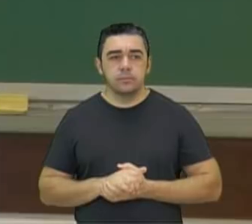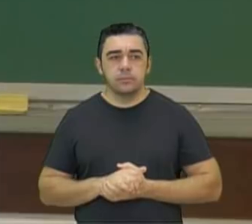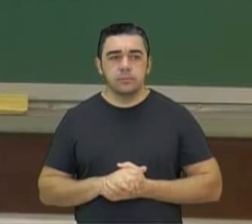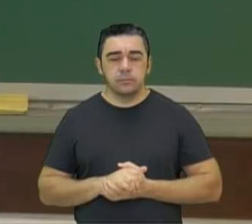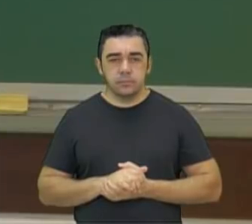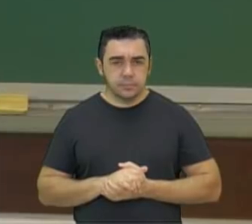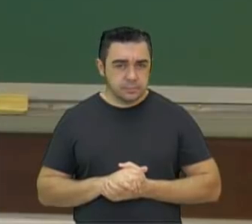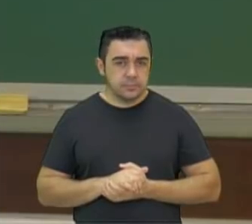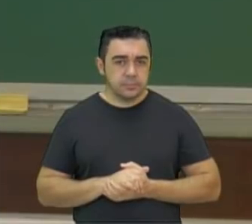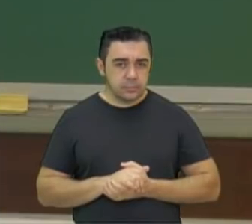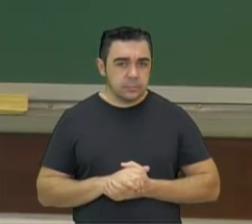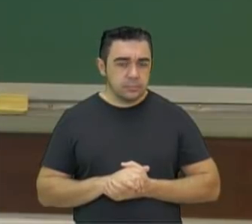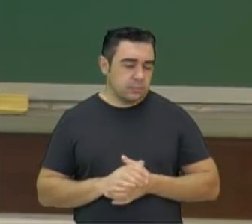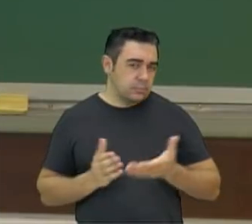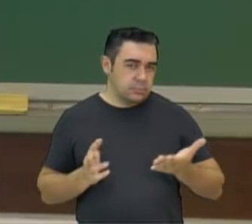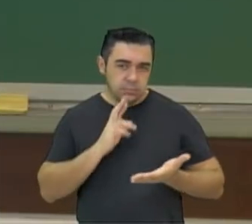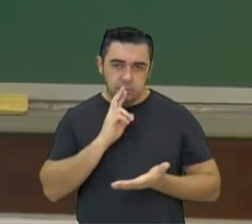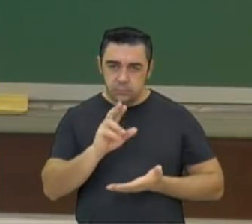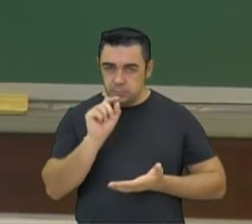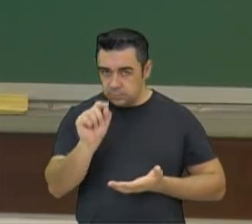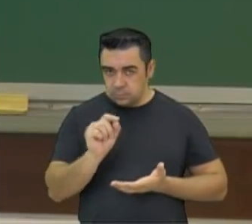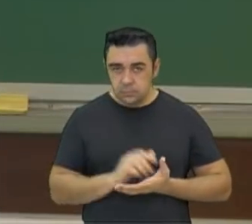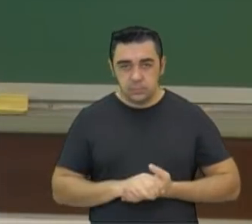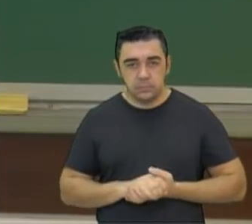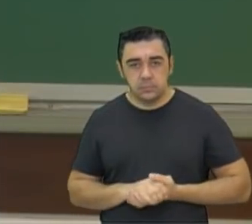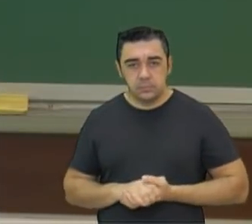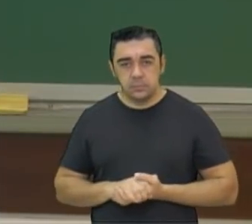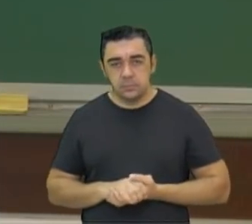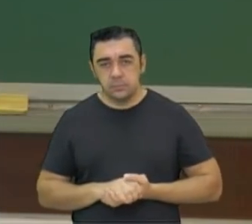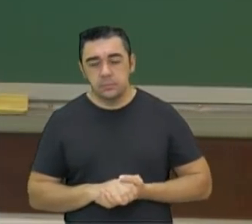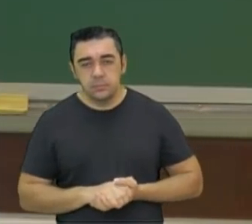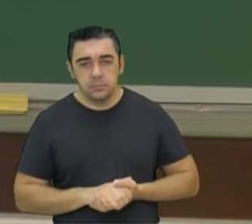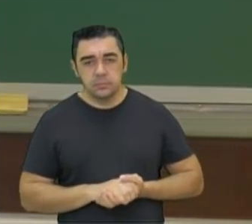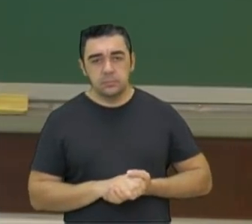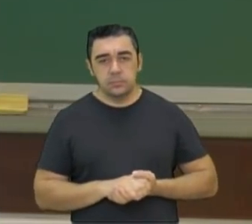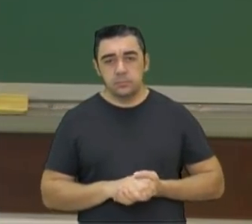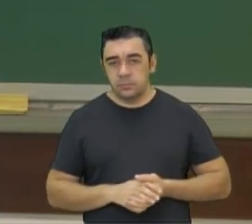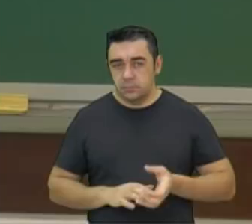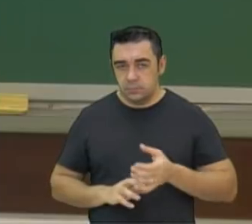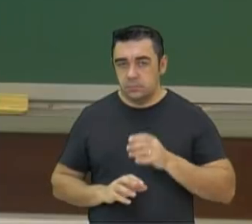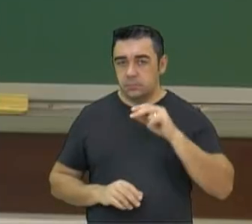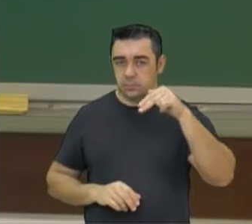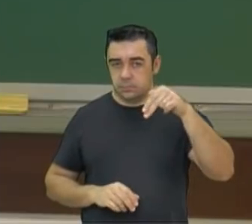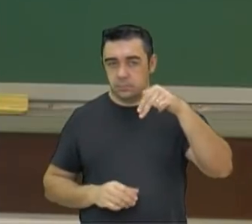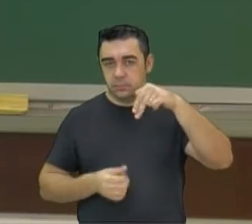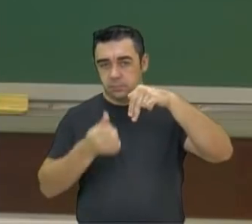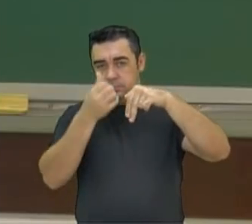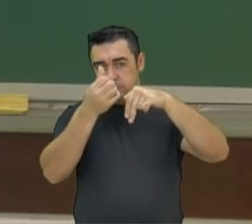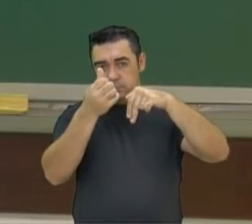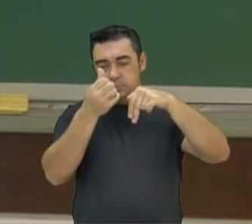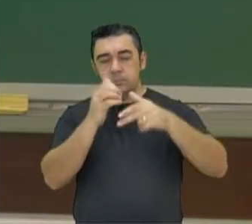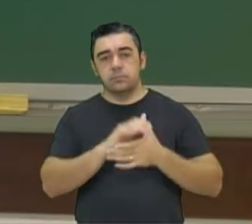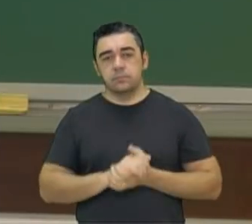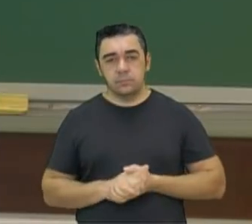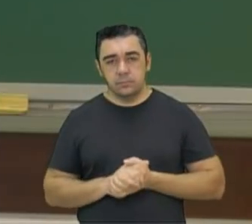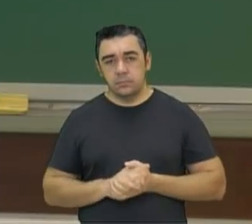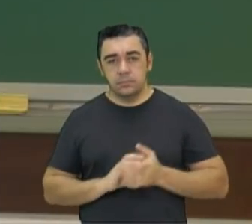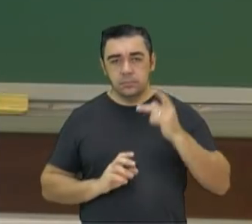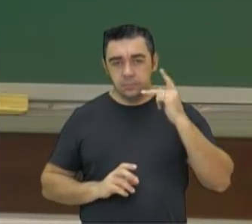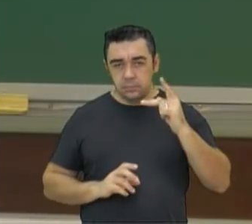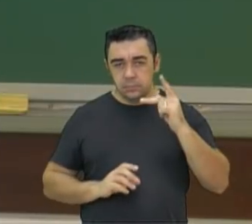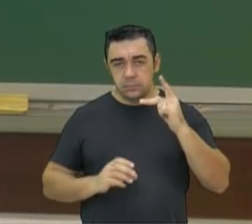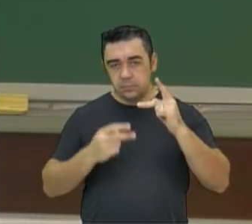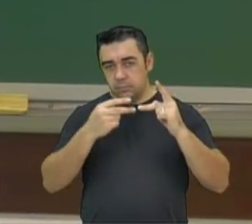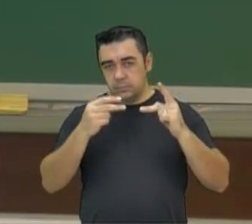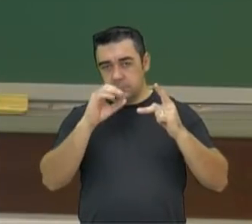Então, temos aqui que o nosso n é igual a 6 e o nosso p é igual